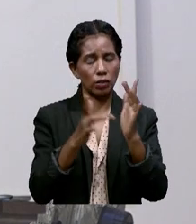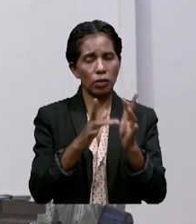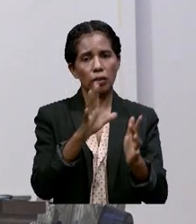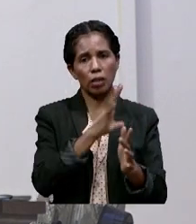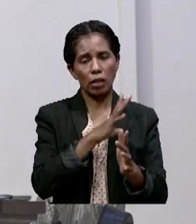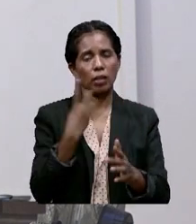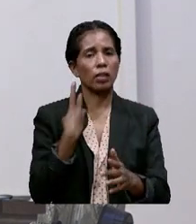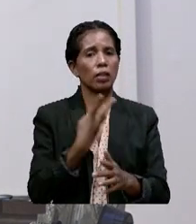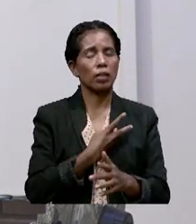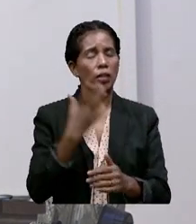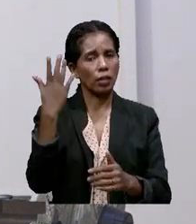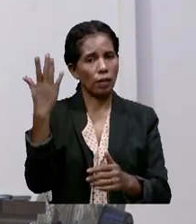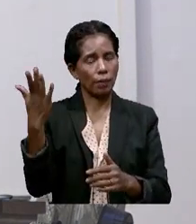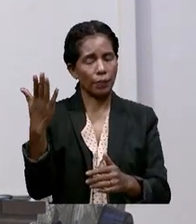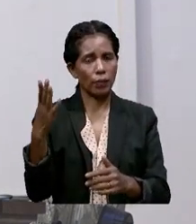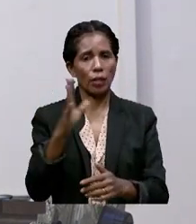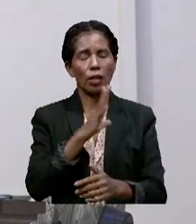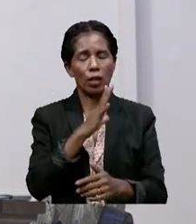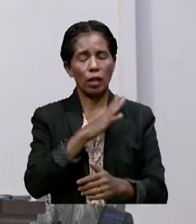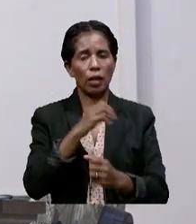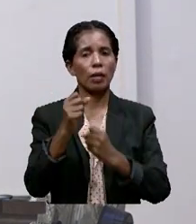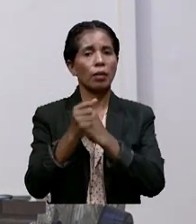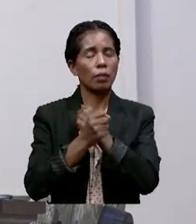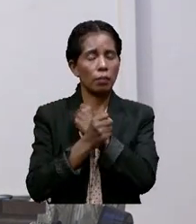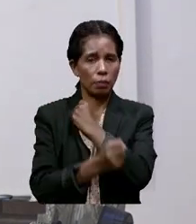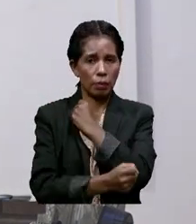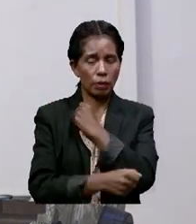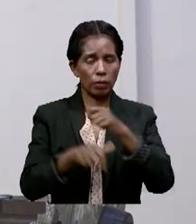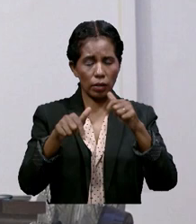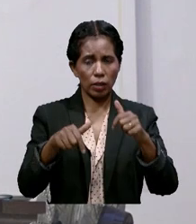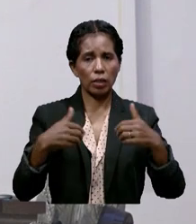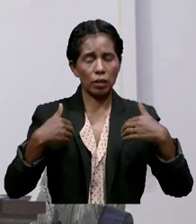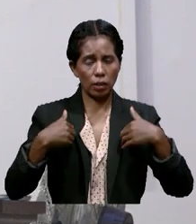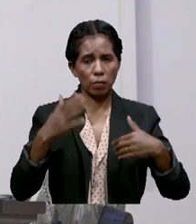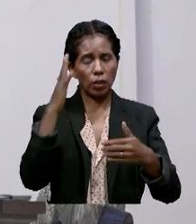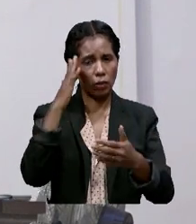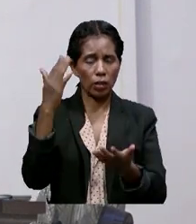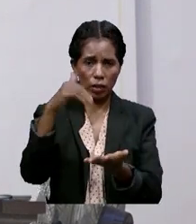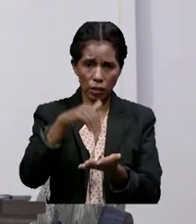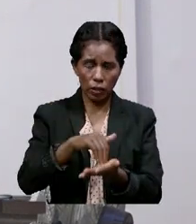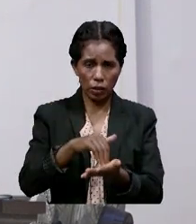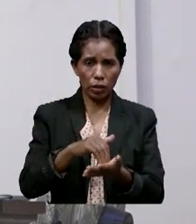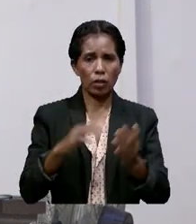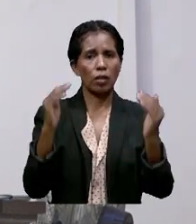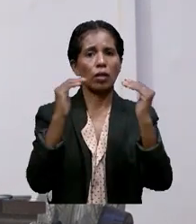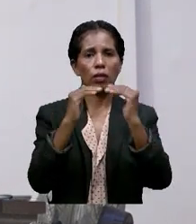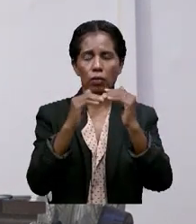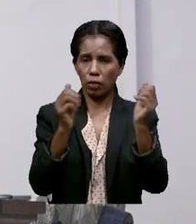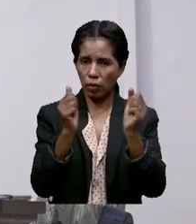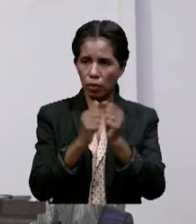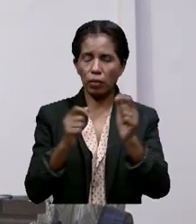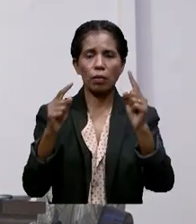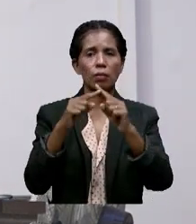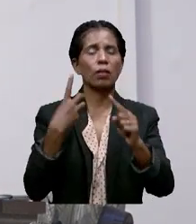ianeba. Rei Páscoa ne, sai momento ida da renovação. Momento ida encontro renian. Baita